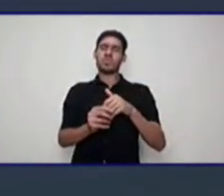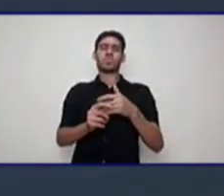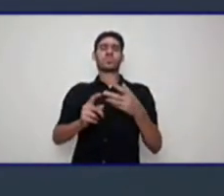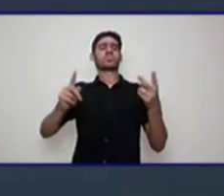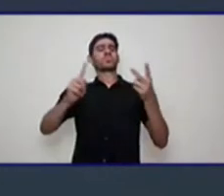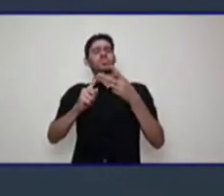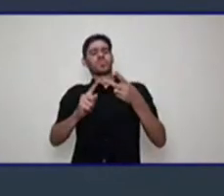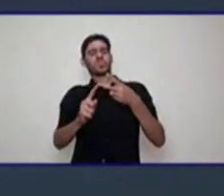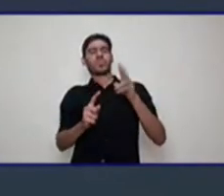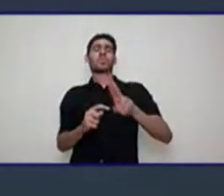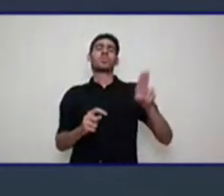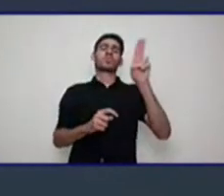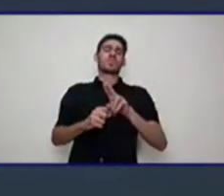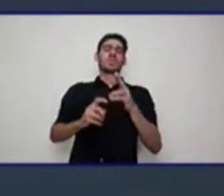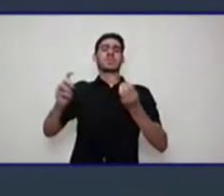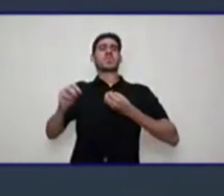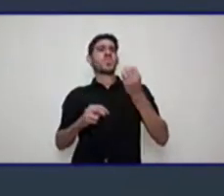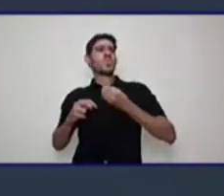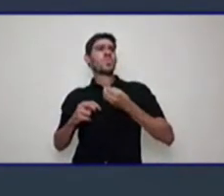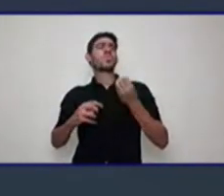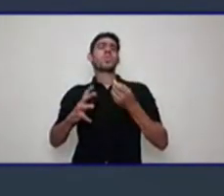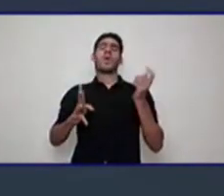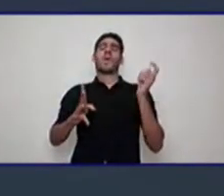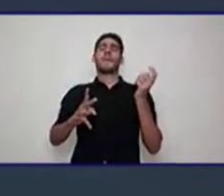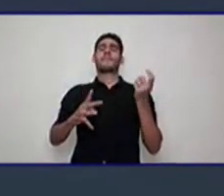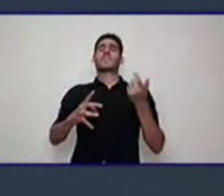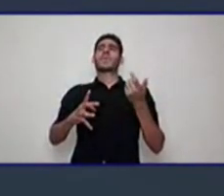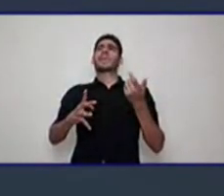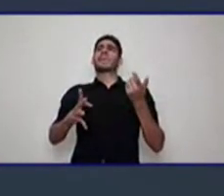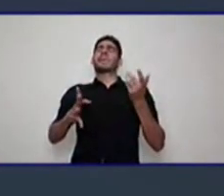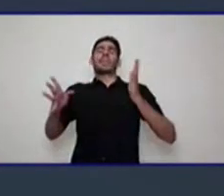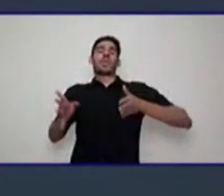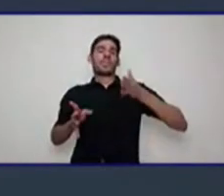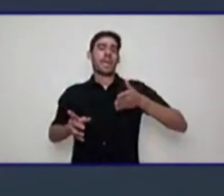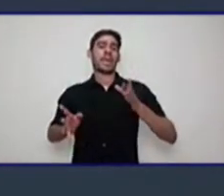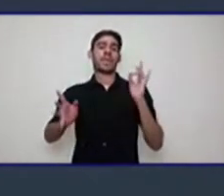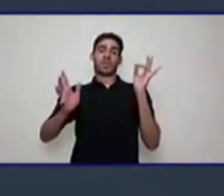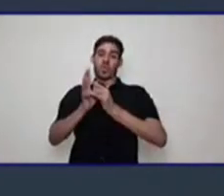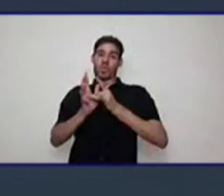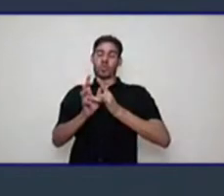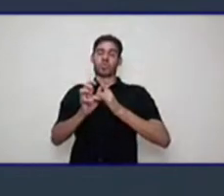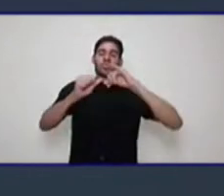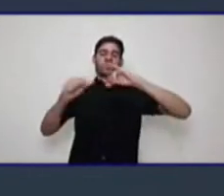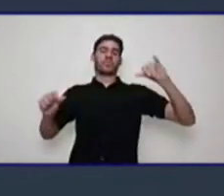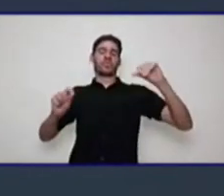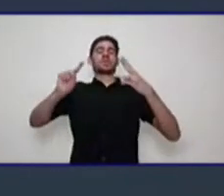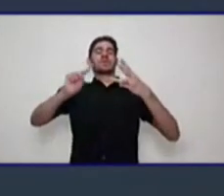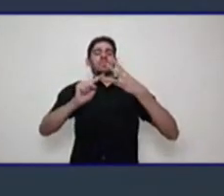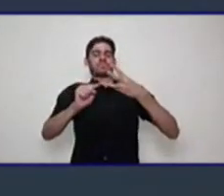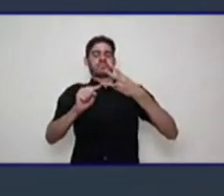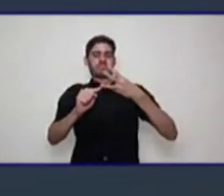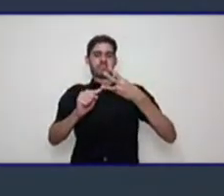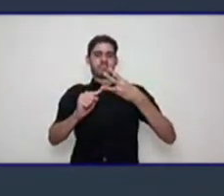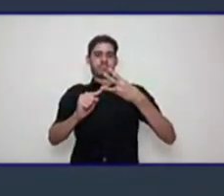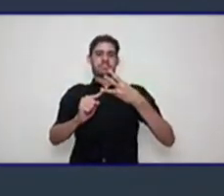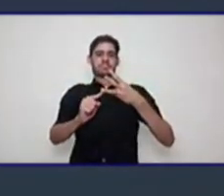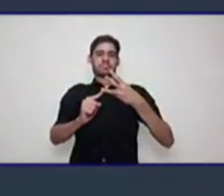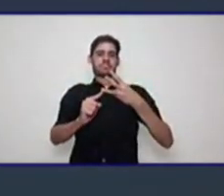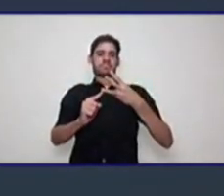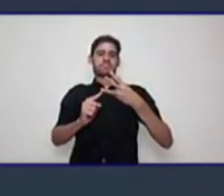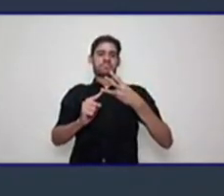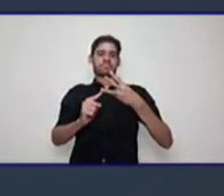A utilização de formas proscritas durante o período oficial de propaganda. Ou 3. A